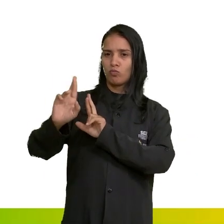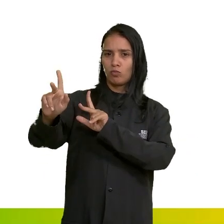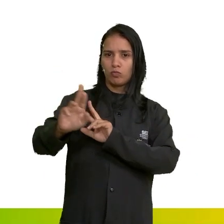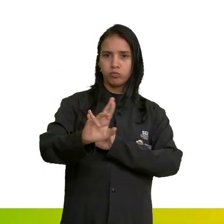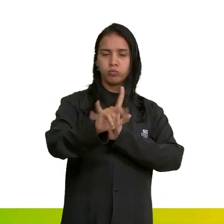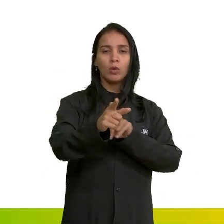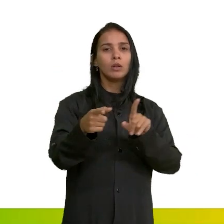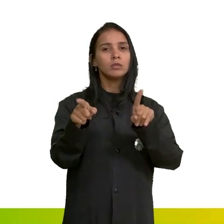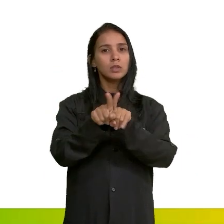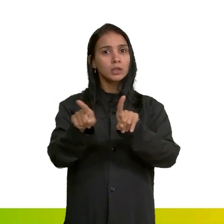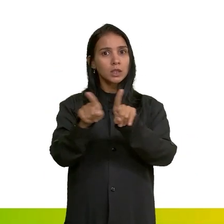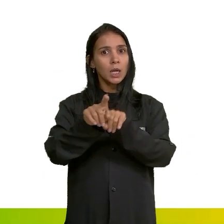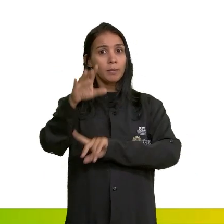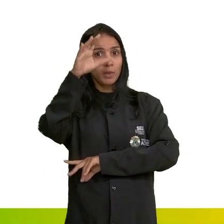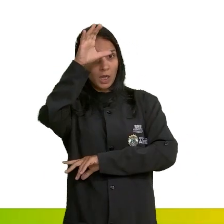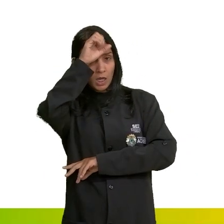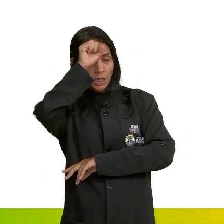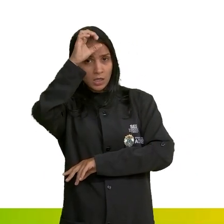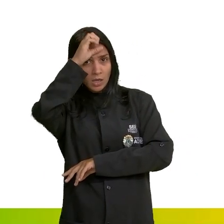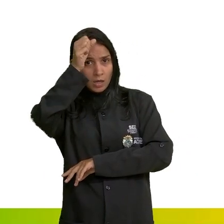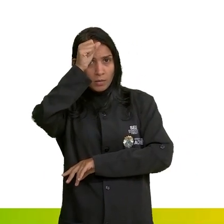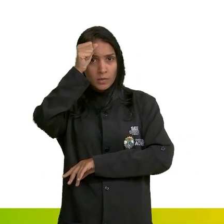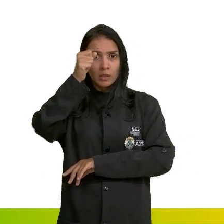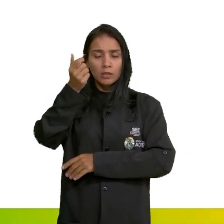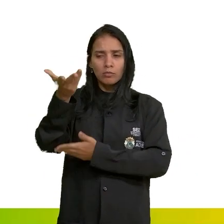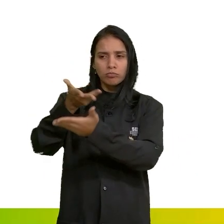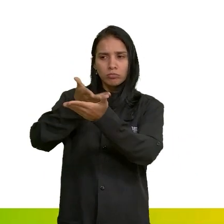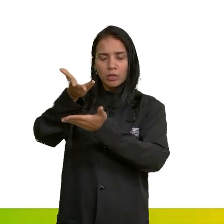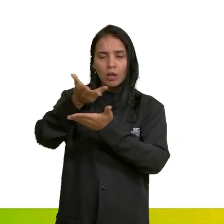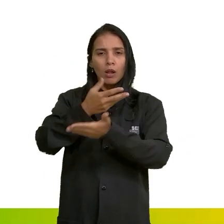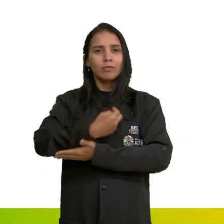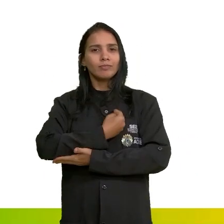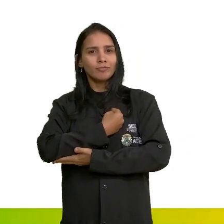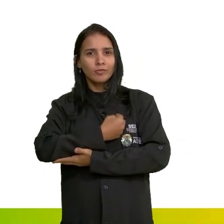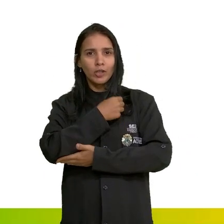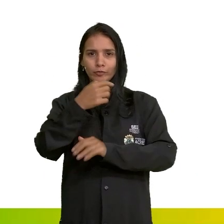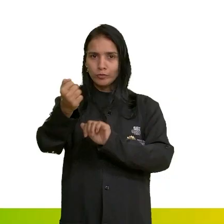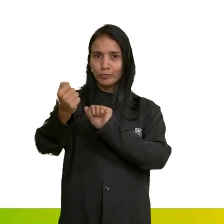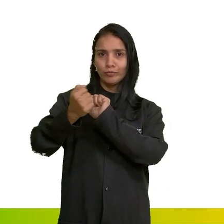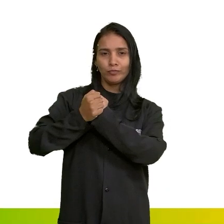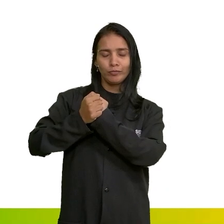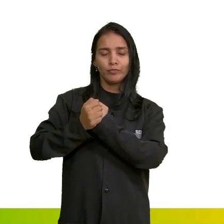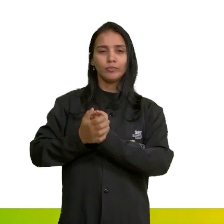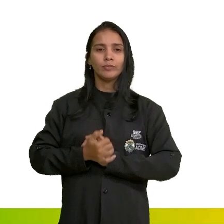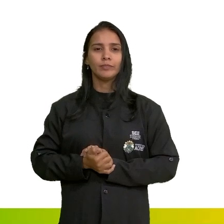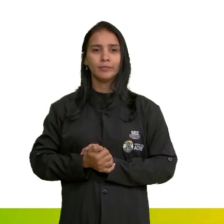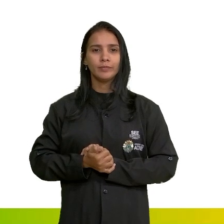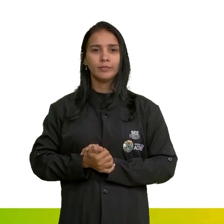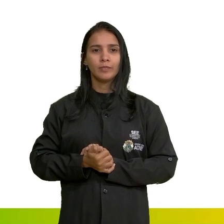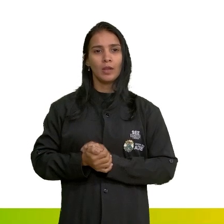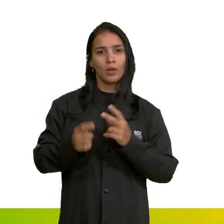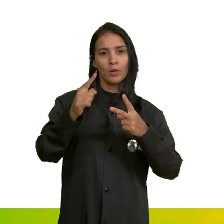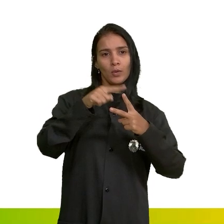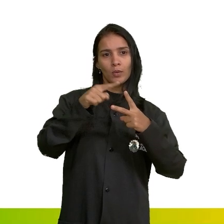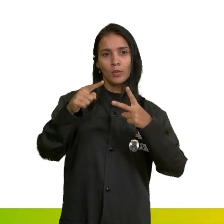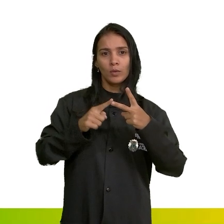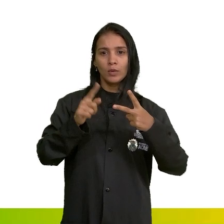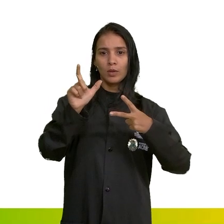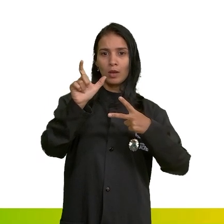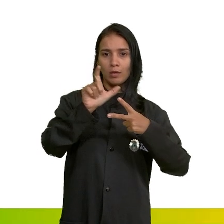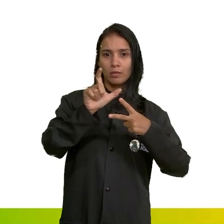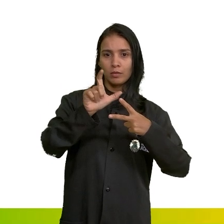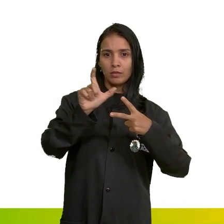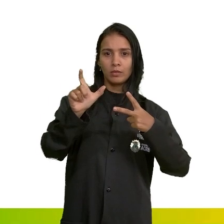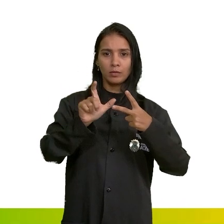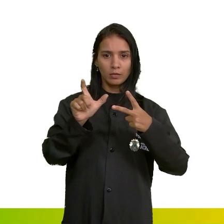elas. Sobre os conceitos de identidade e autoridade, nós vamos identificar entre